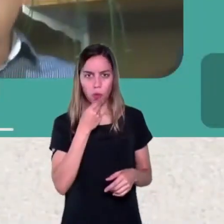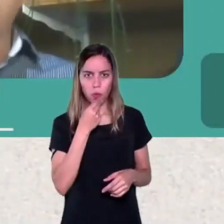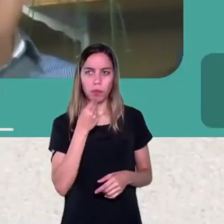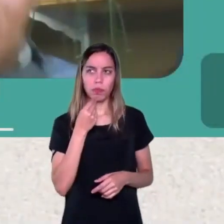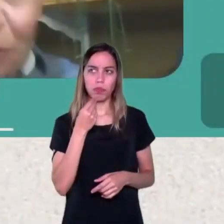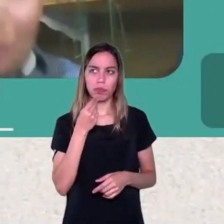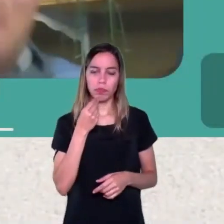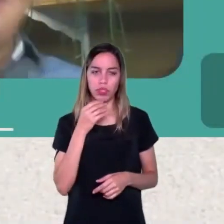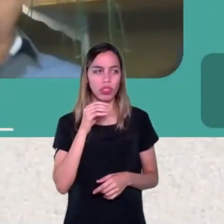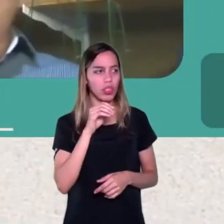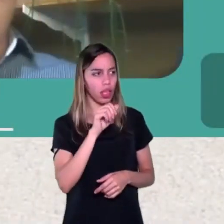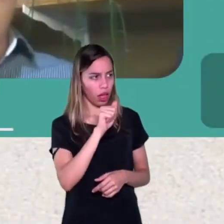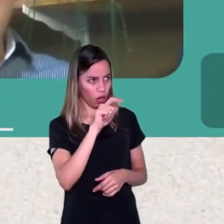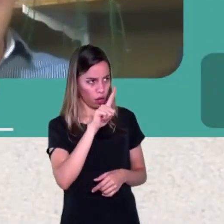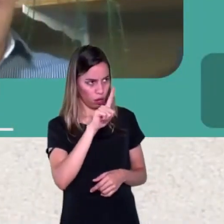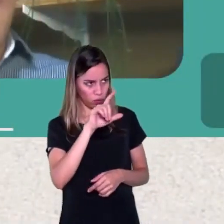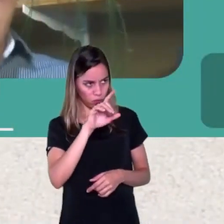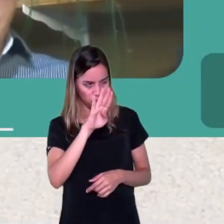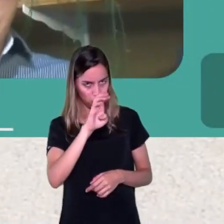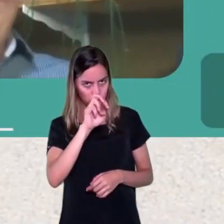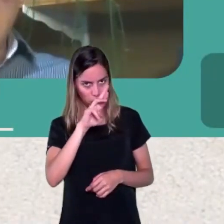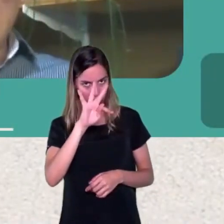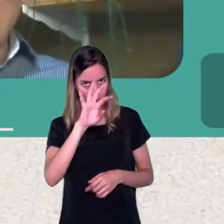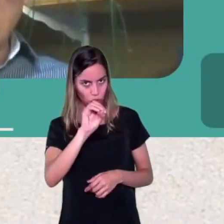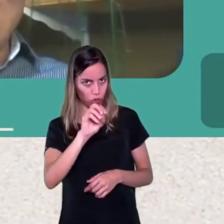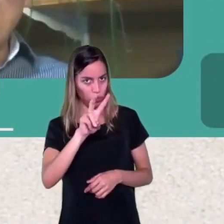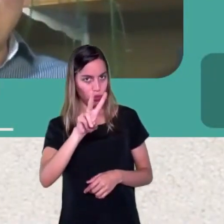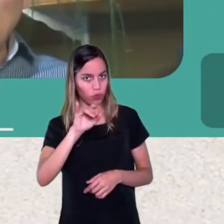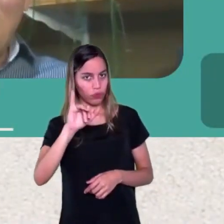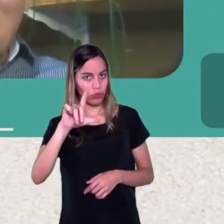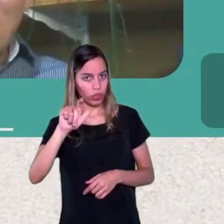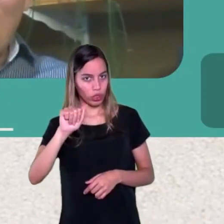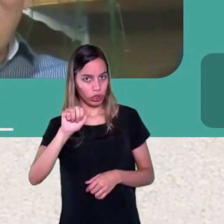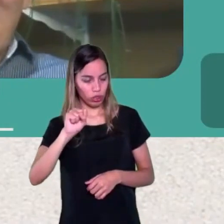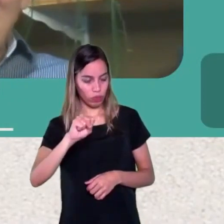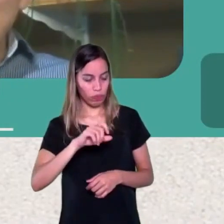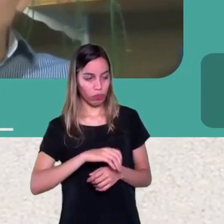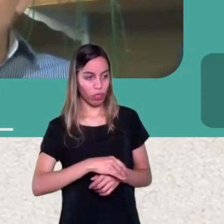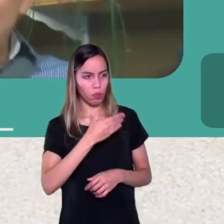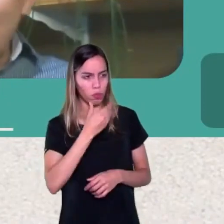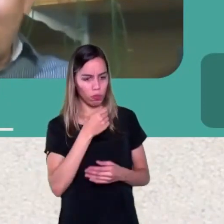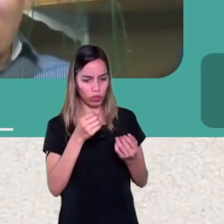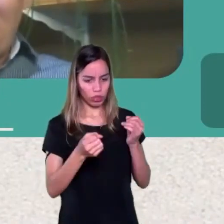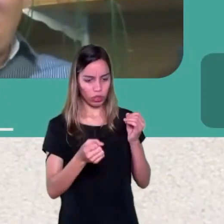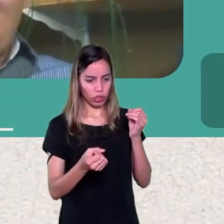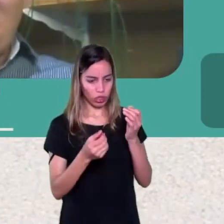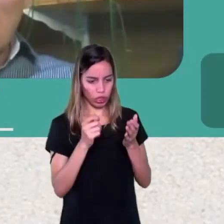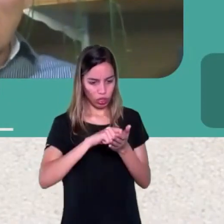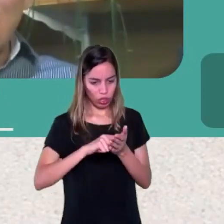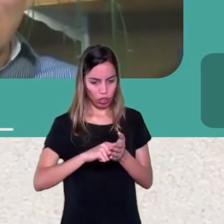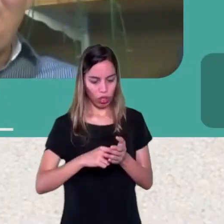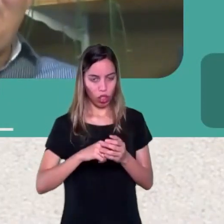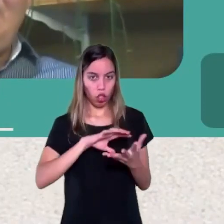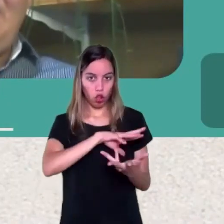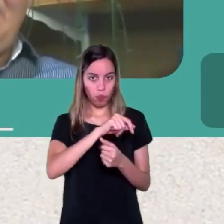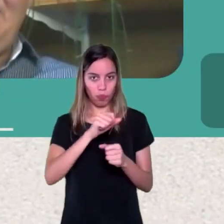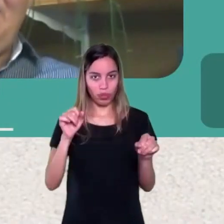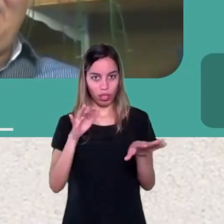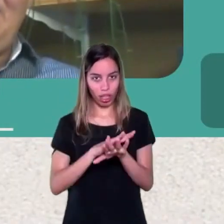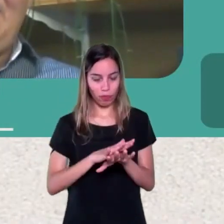né? Alberto Vilas, exatamente. O Mundo Acabou. Aí eu falei, eu vou publicar a